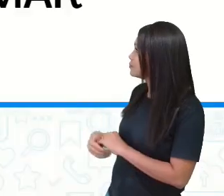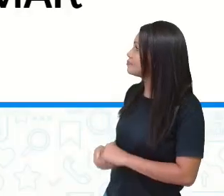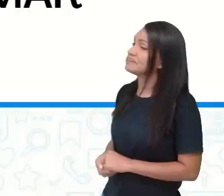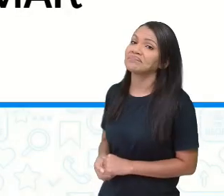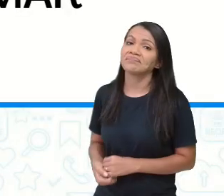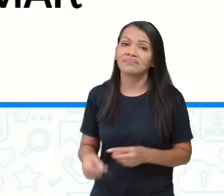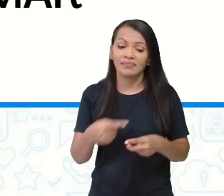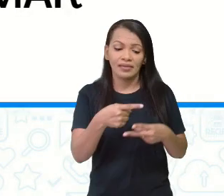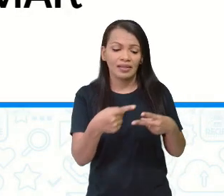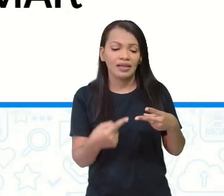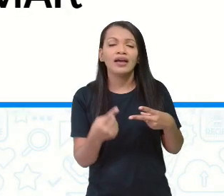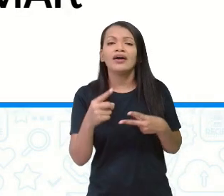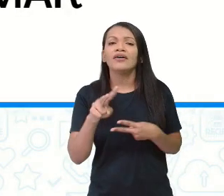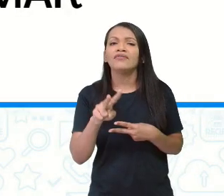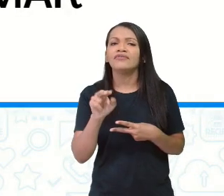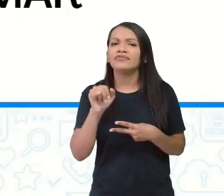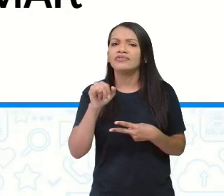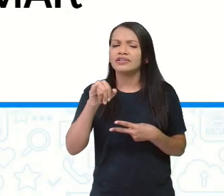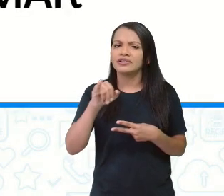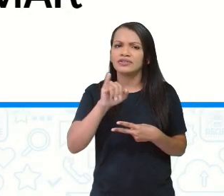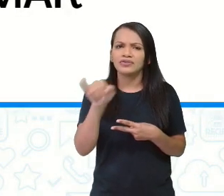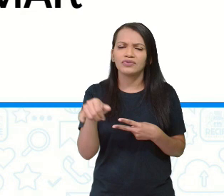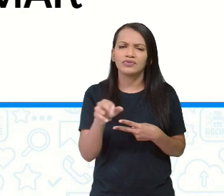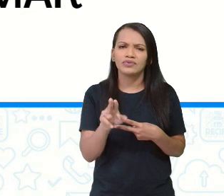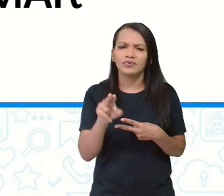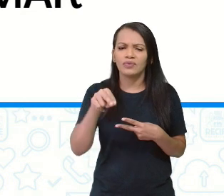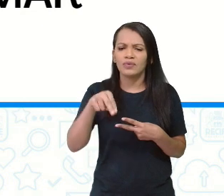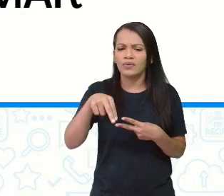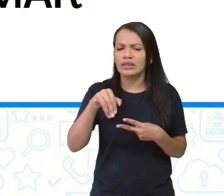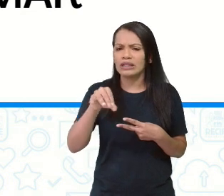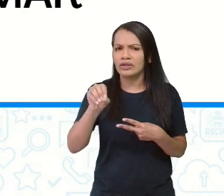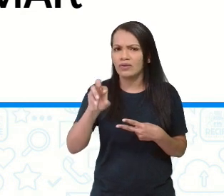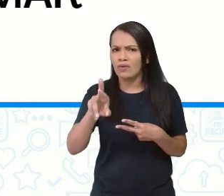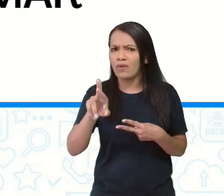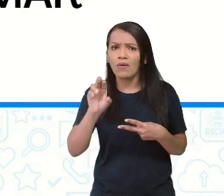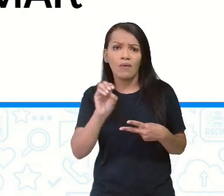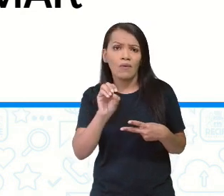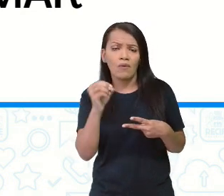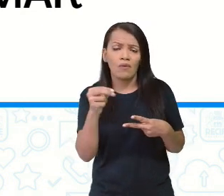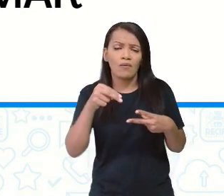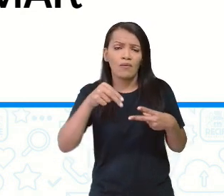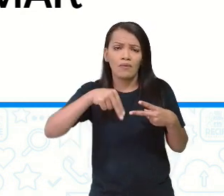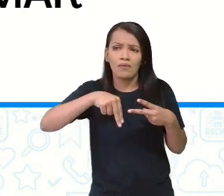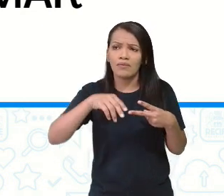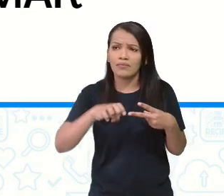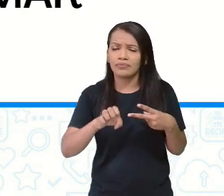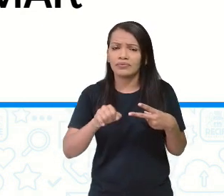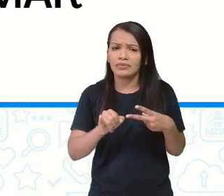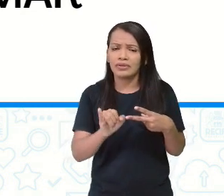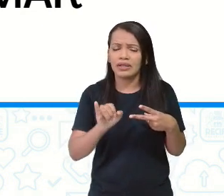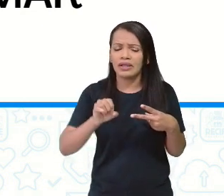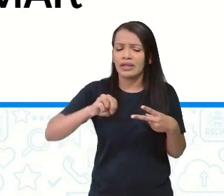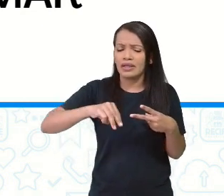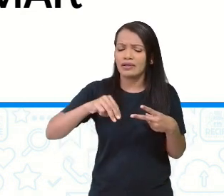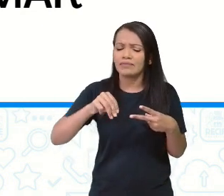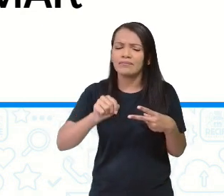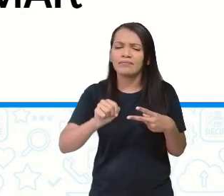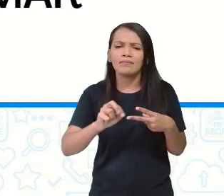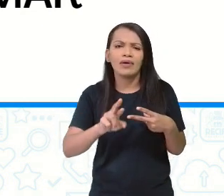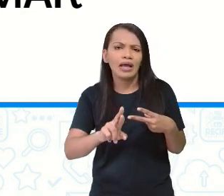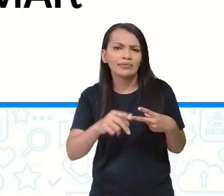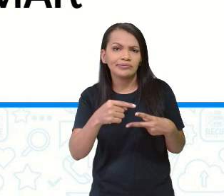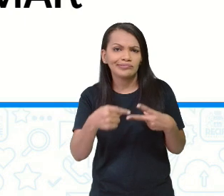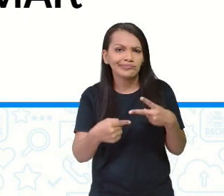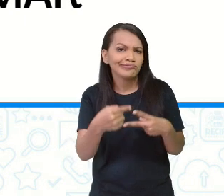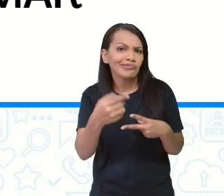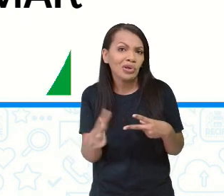ou Neymar? Professora Kátia já colocou aqui Neymar. Será que é Neymar, professora Josi? Com certeza. Com certeza, Neymar.